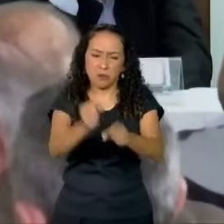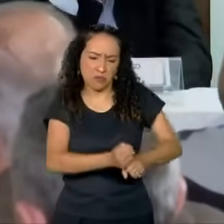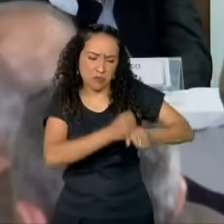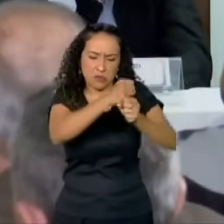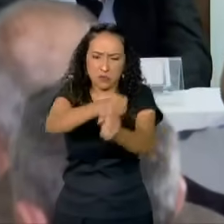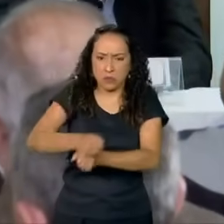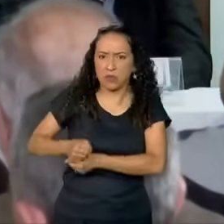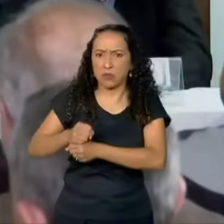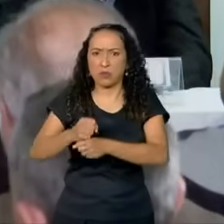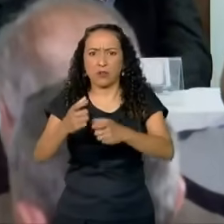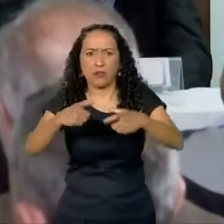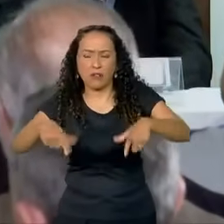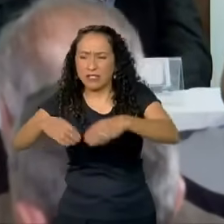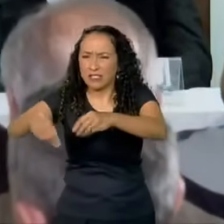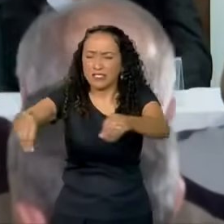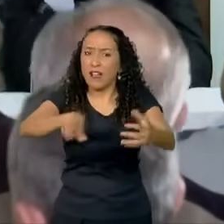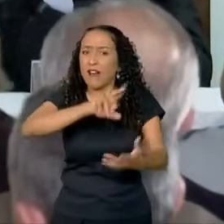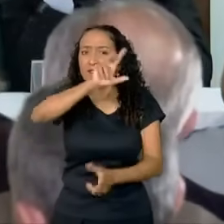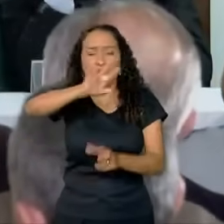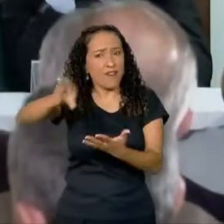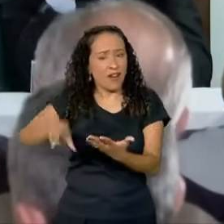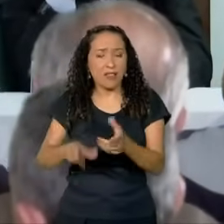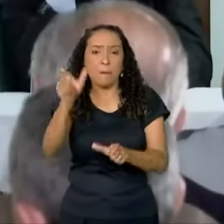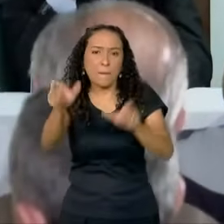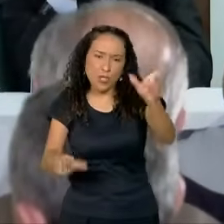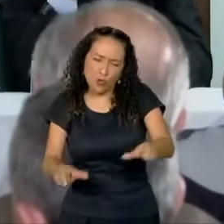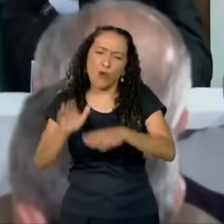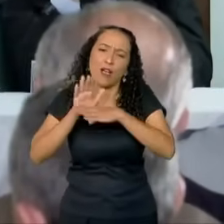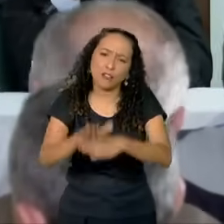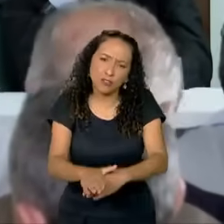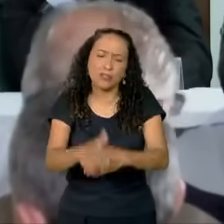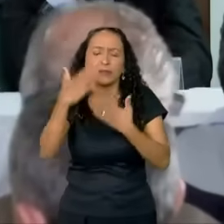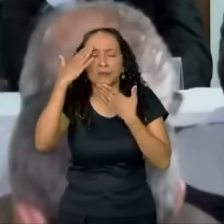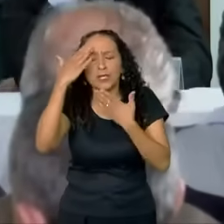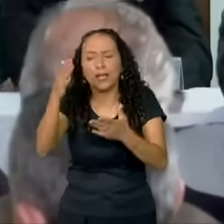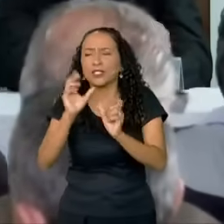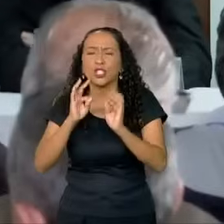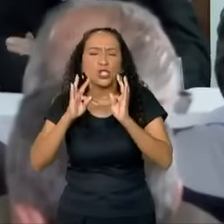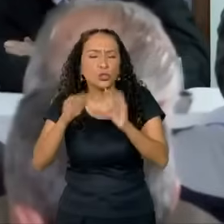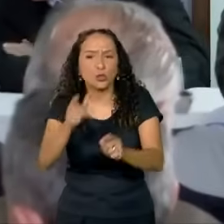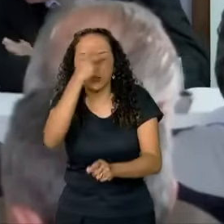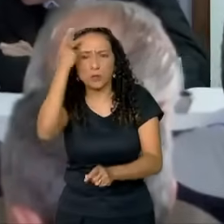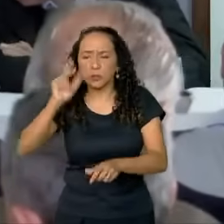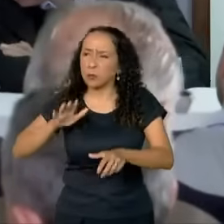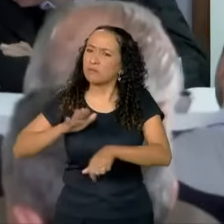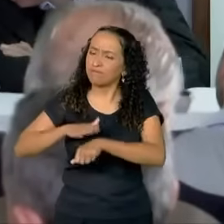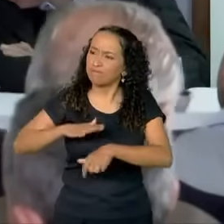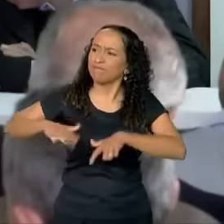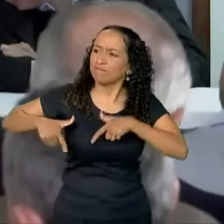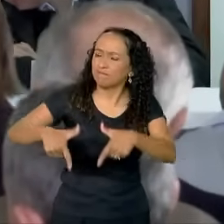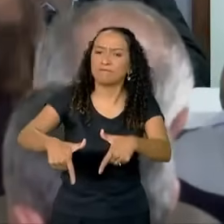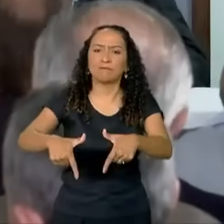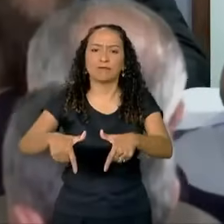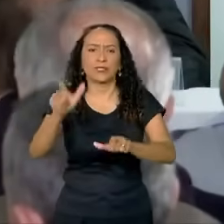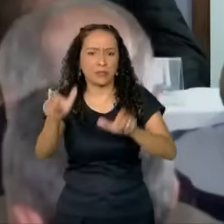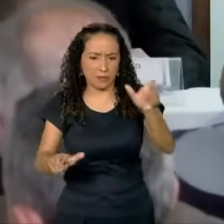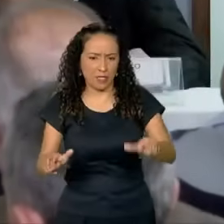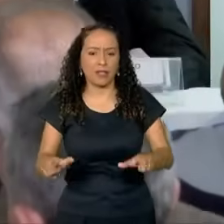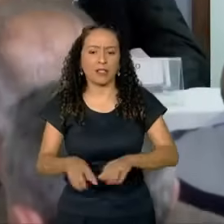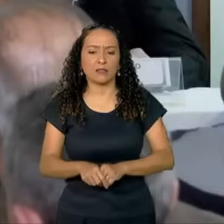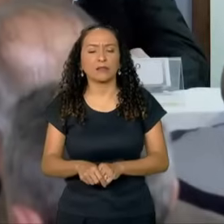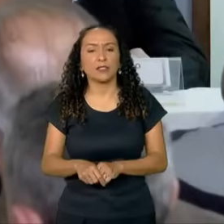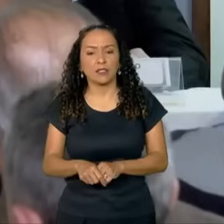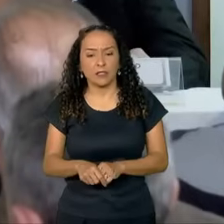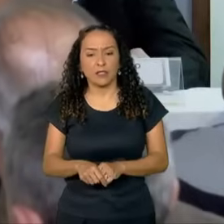campo, ajudando a resgatar muitas pessoas, muito obrigado a todas essas pessoas que estão mobilizadas. Charqueadas aqui com